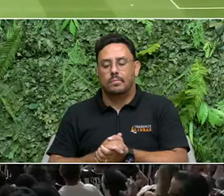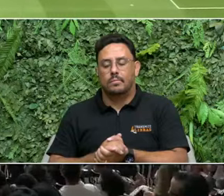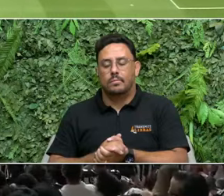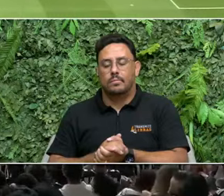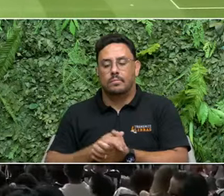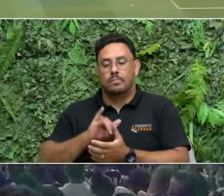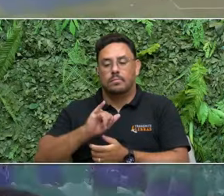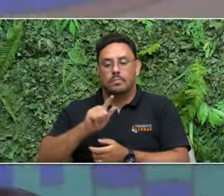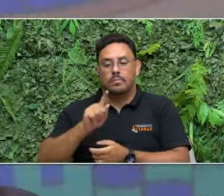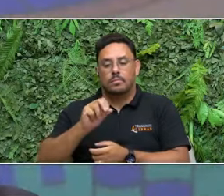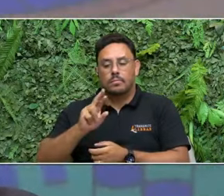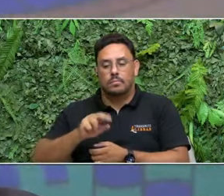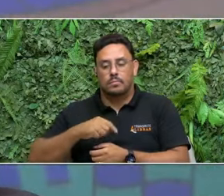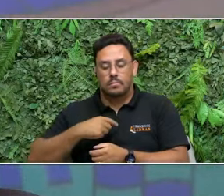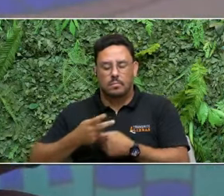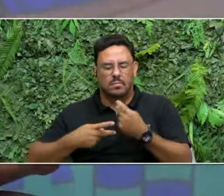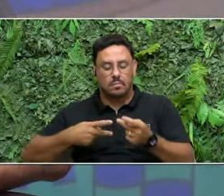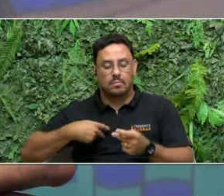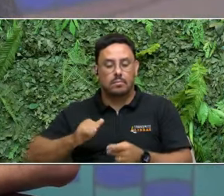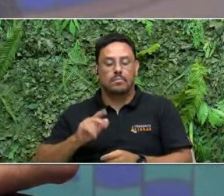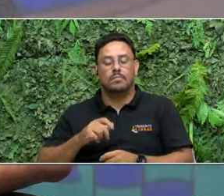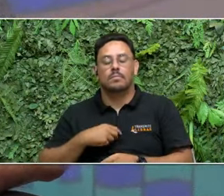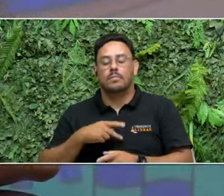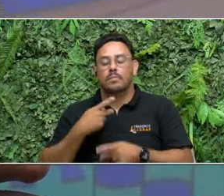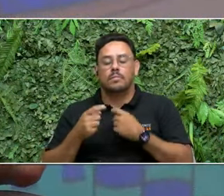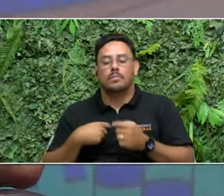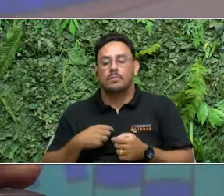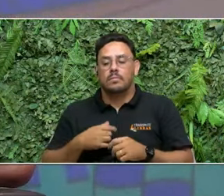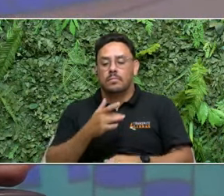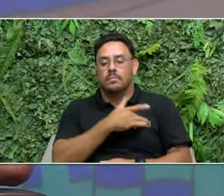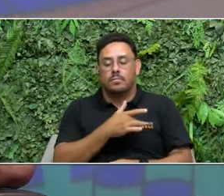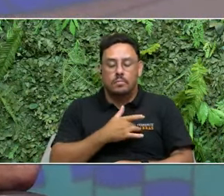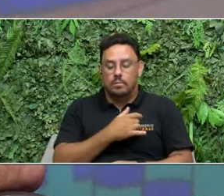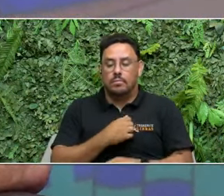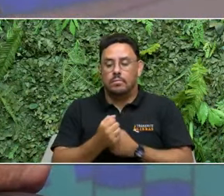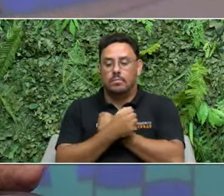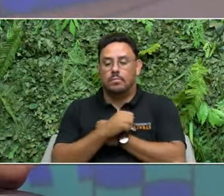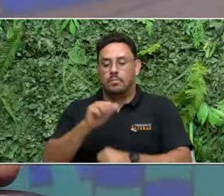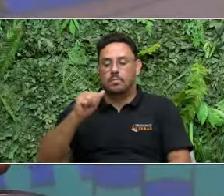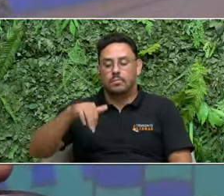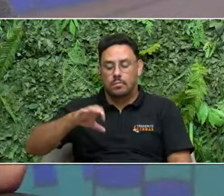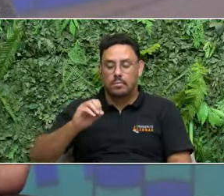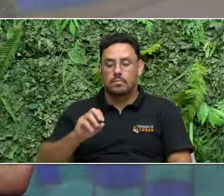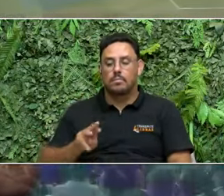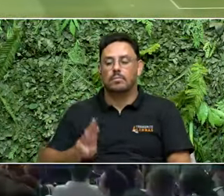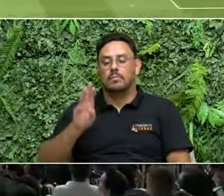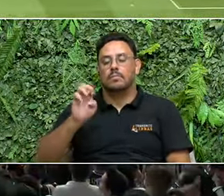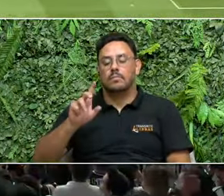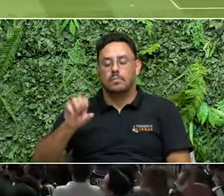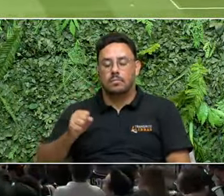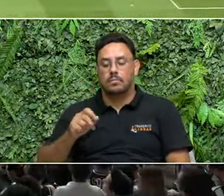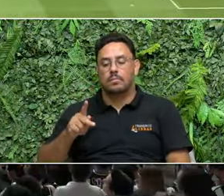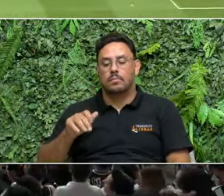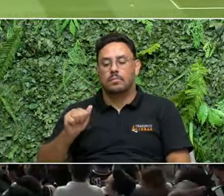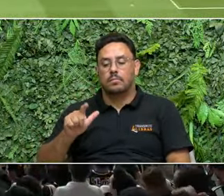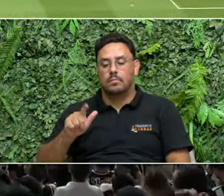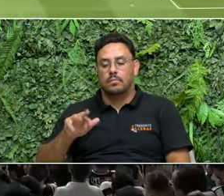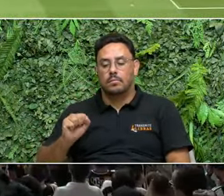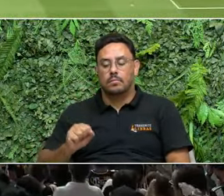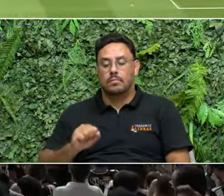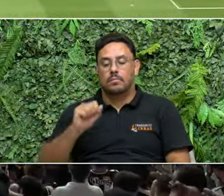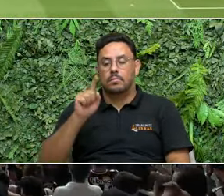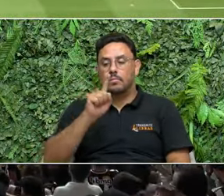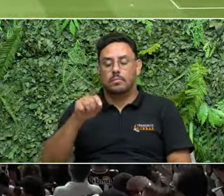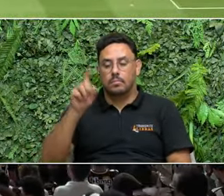iguin B como o higu não quer falar o banco de reservas do Atlético do Cruzeiro tem o goleiro Anderson Wesley gasolina Palácios Zé